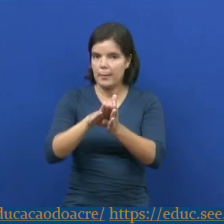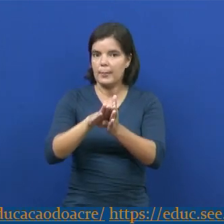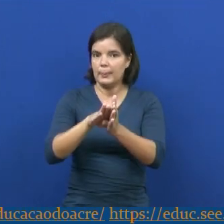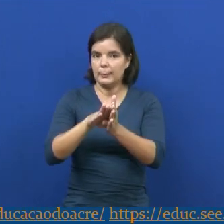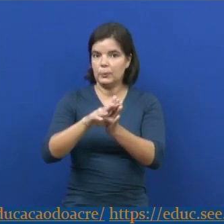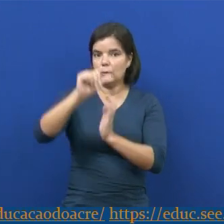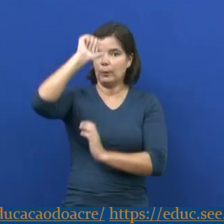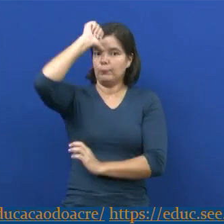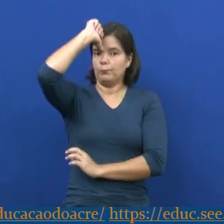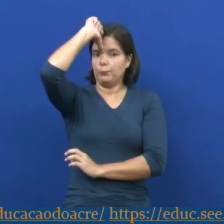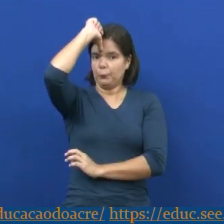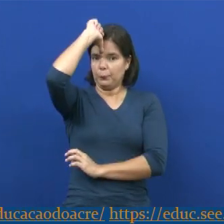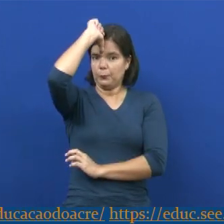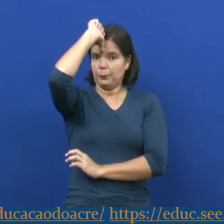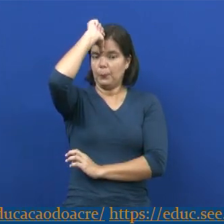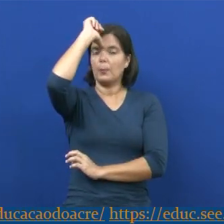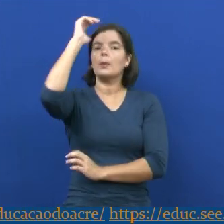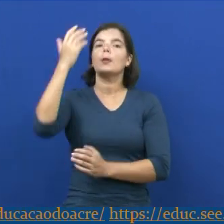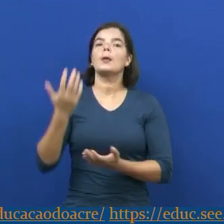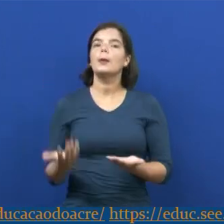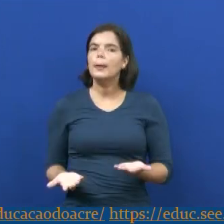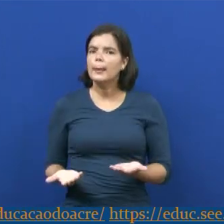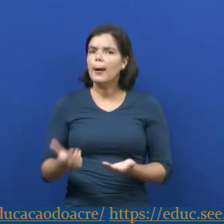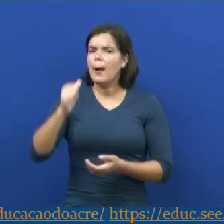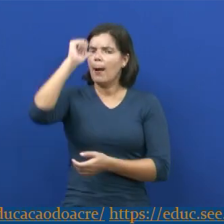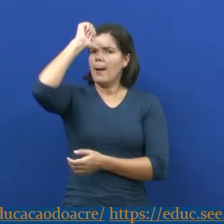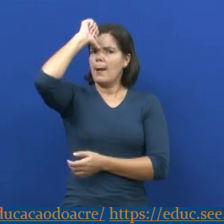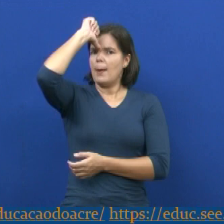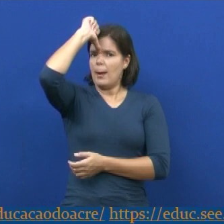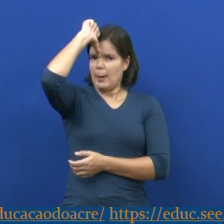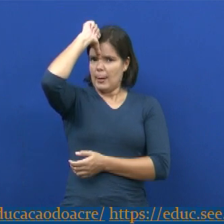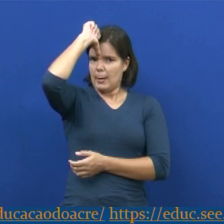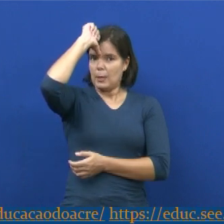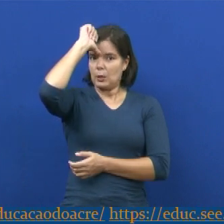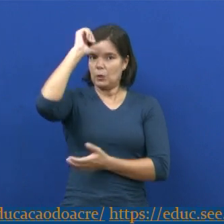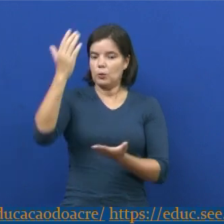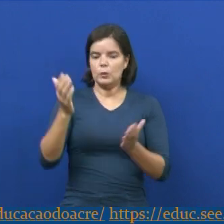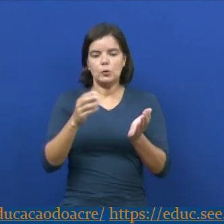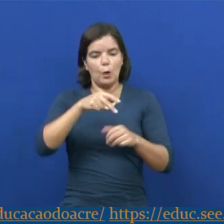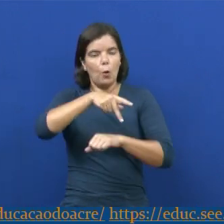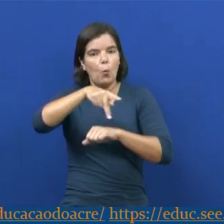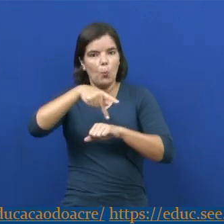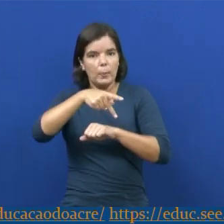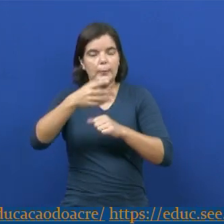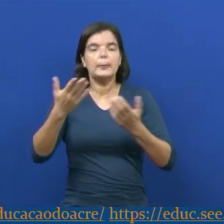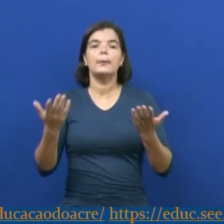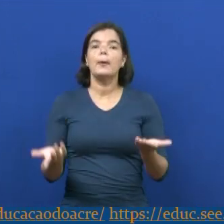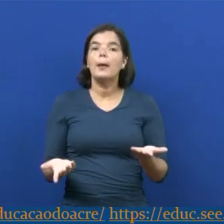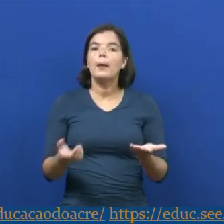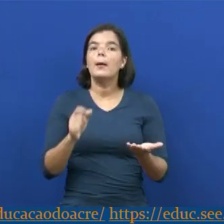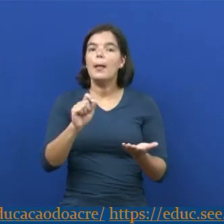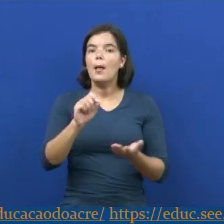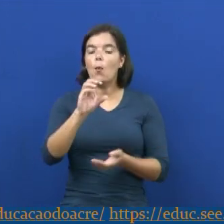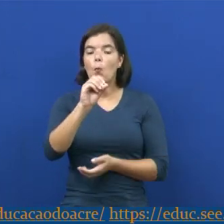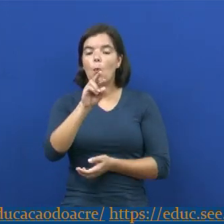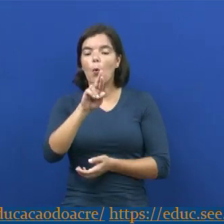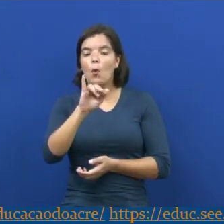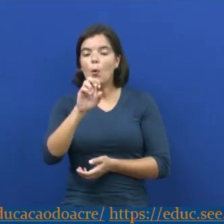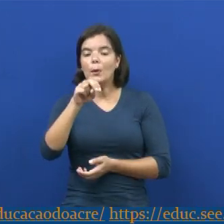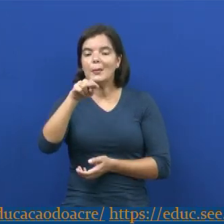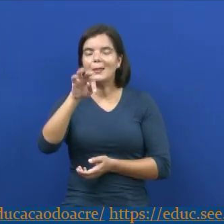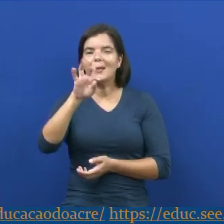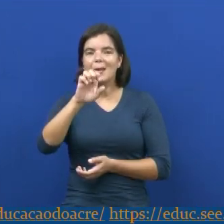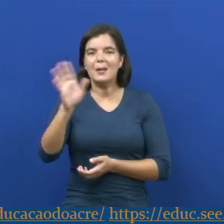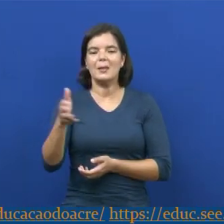a Índia. Gente, a Índia, ou então as Índias que eles falavam, era o Oriente Médio. Eles não